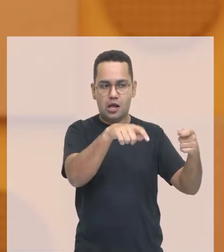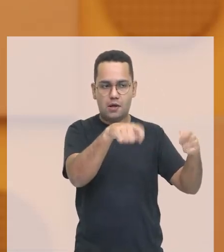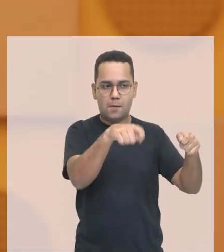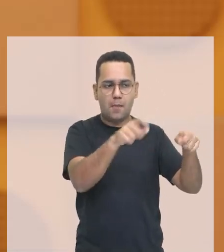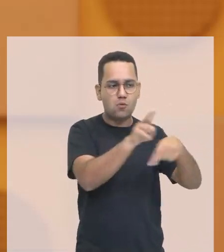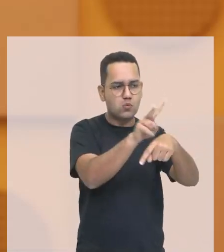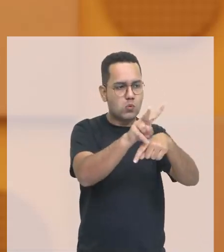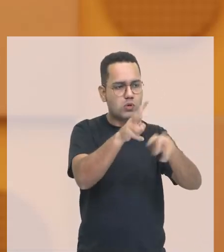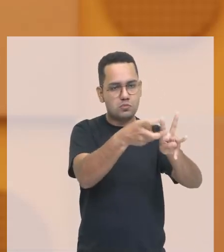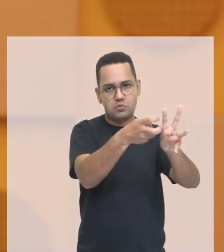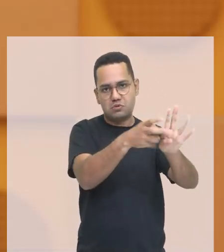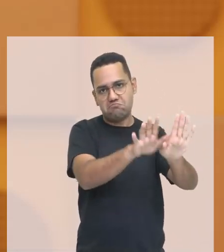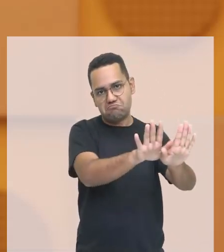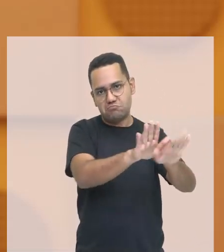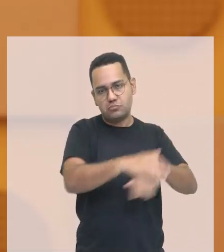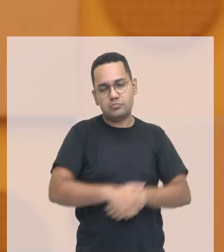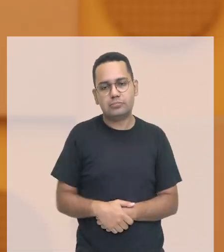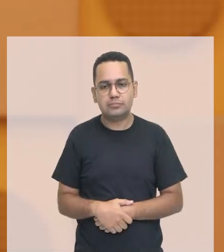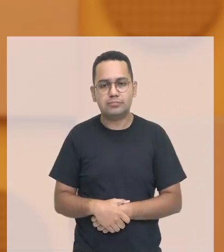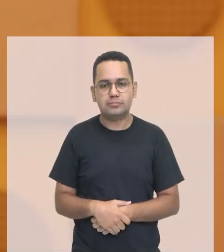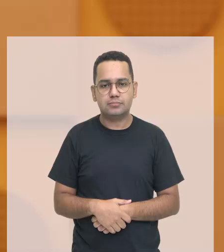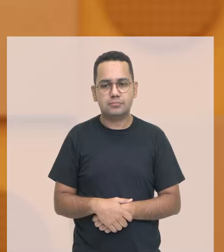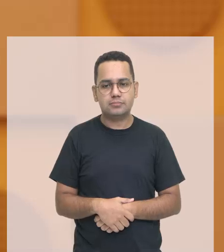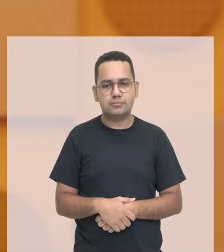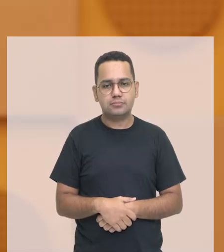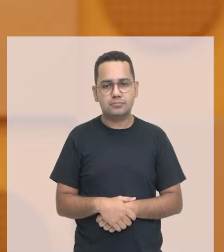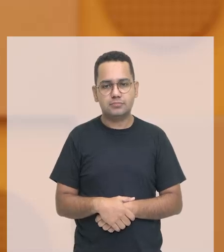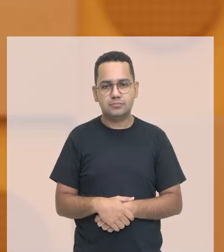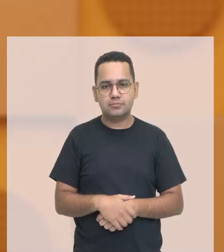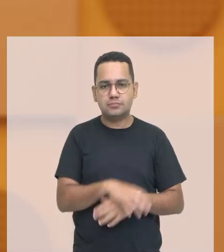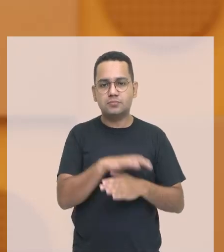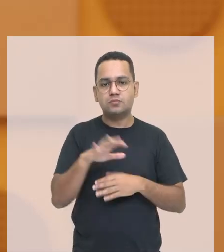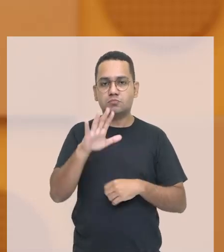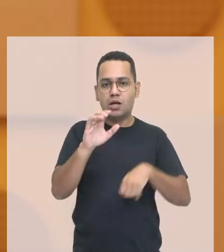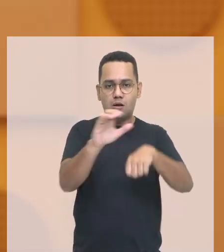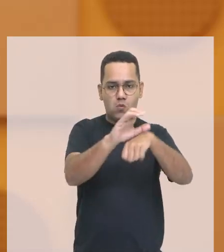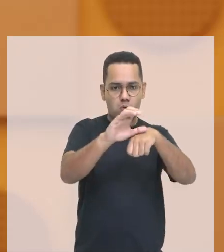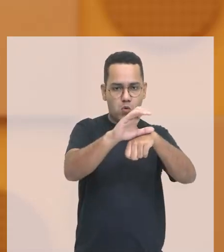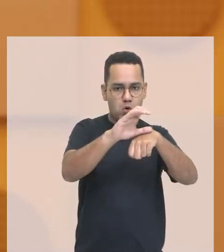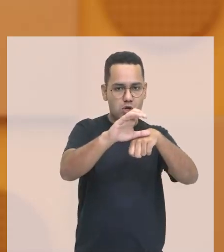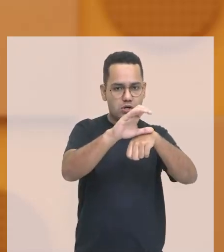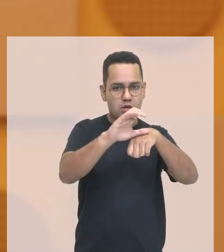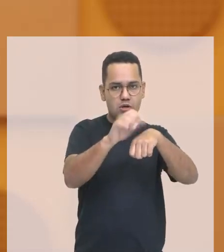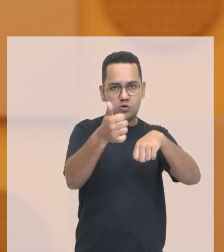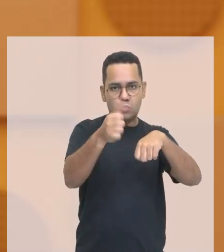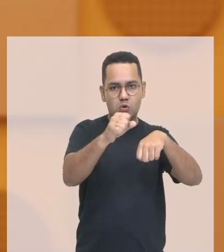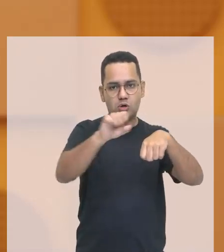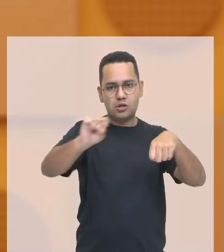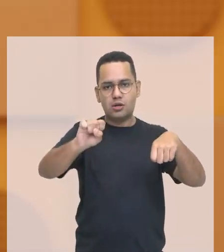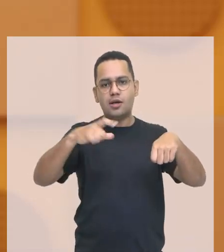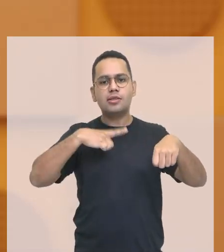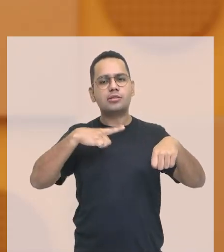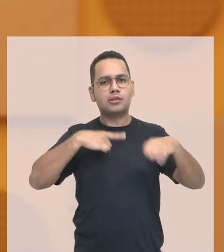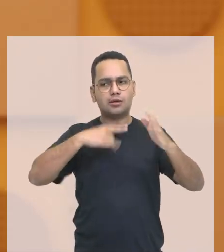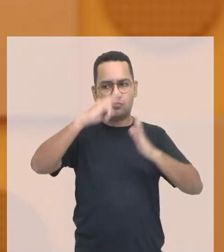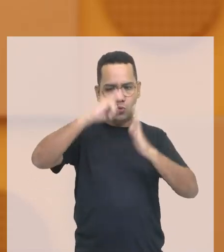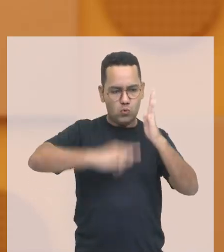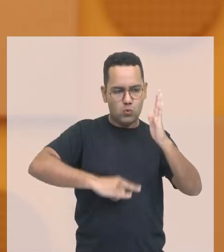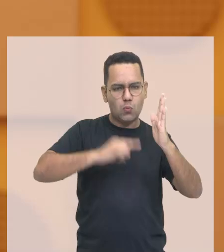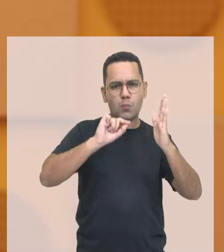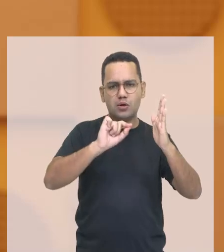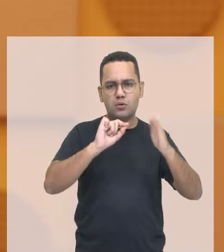indígenas a gente está vendo então que essa constituição de 88 ela abre um leque de possibilidade para